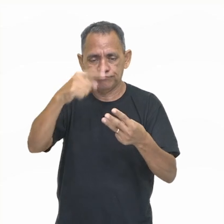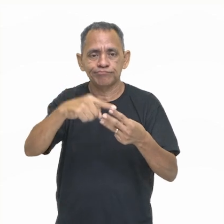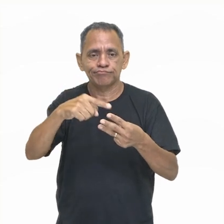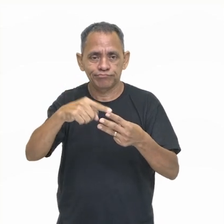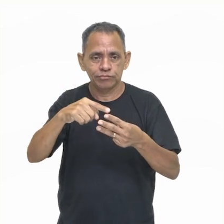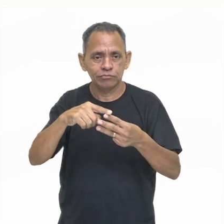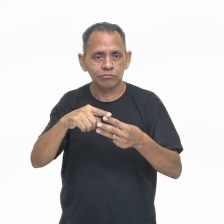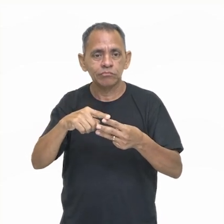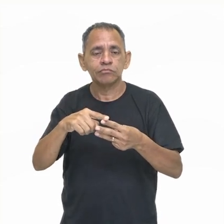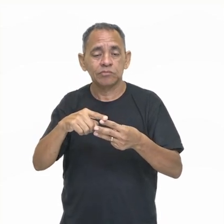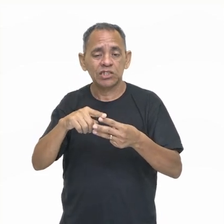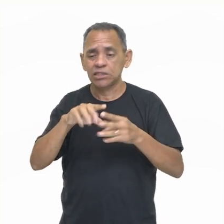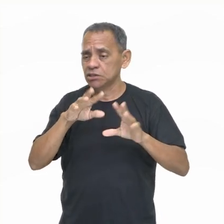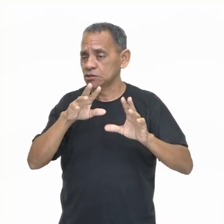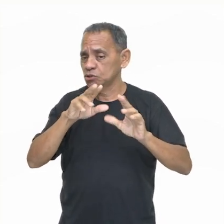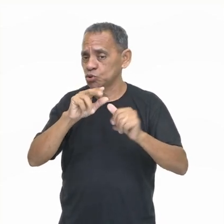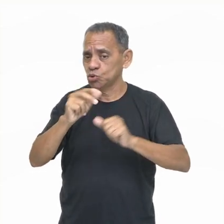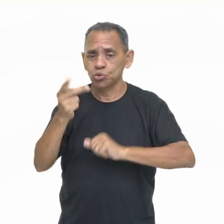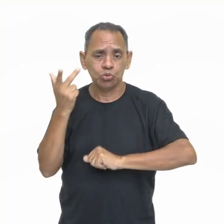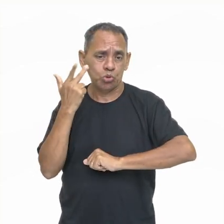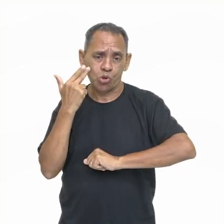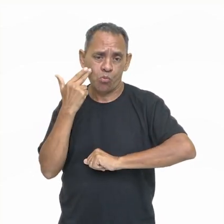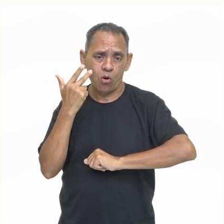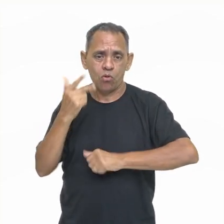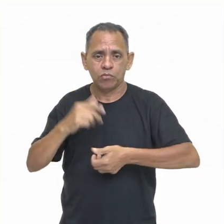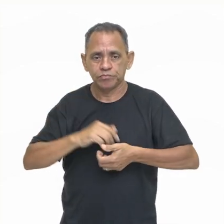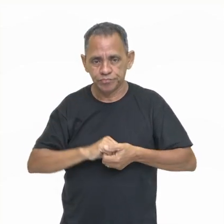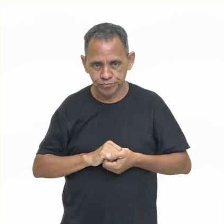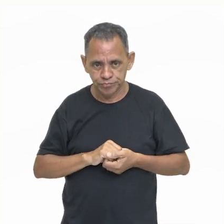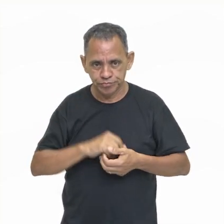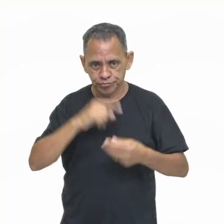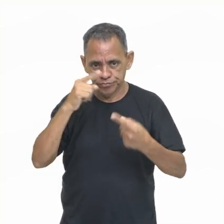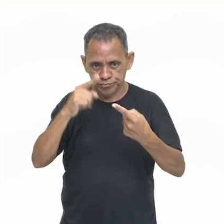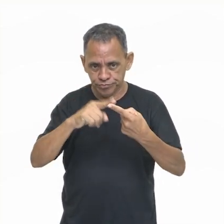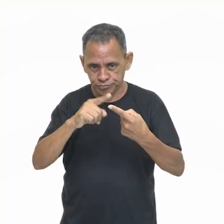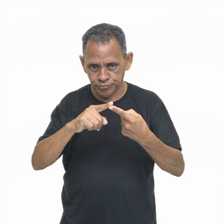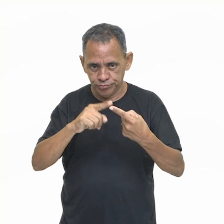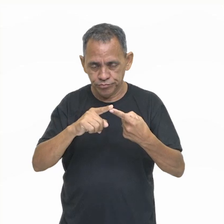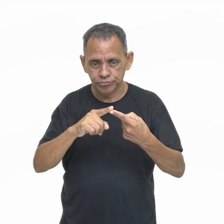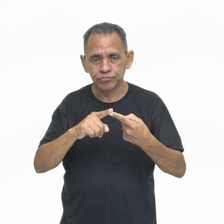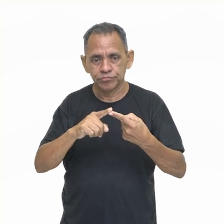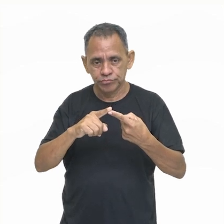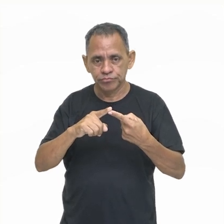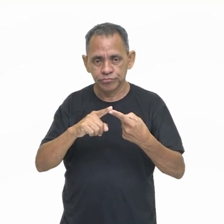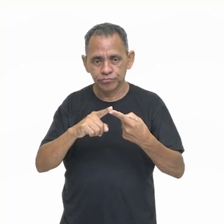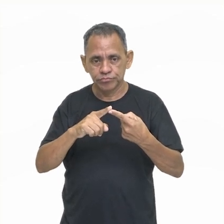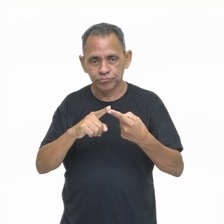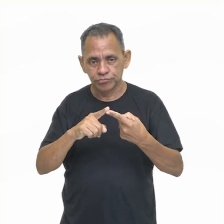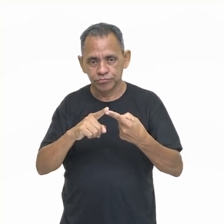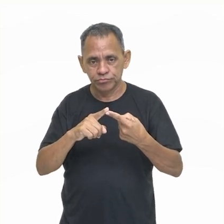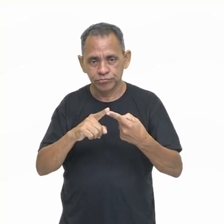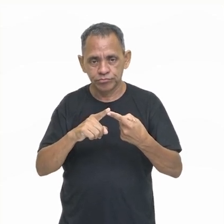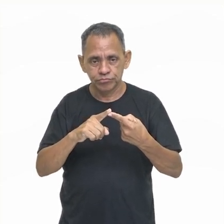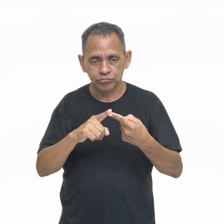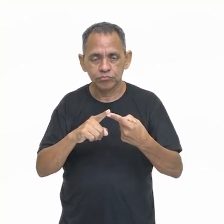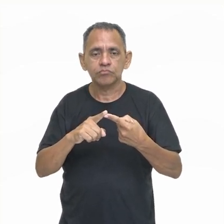aparentemente tudo normal, onde eu tenho esse meio isotônico e eu tenho essa